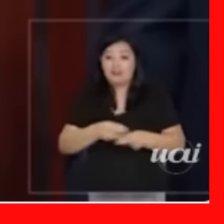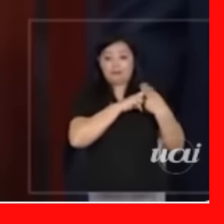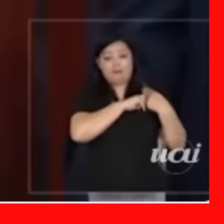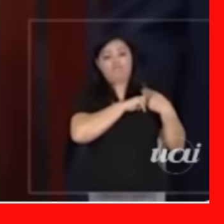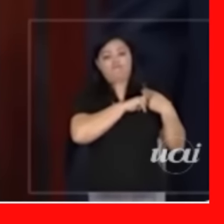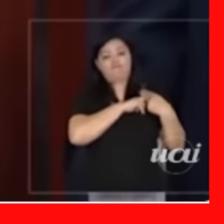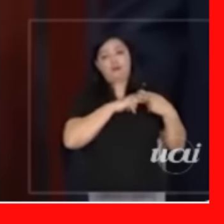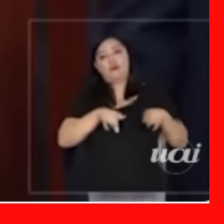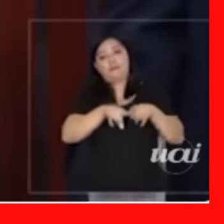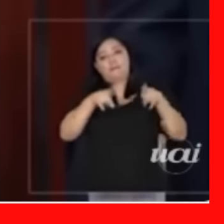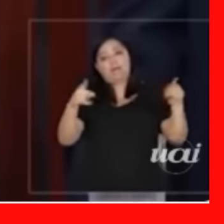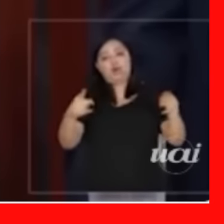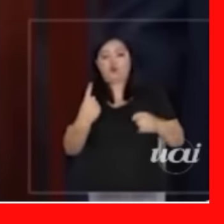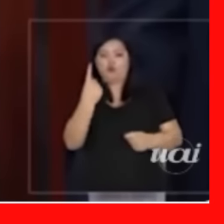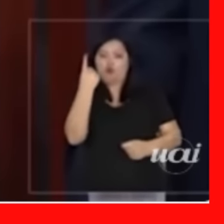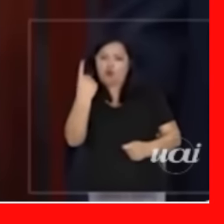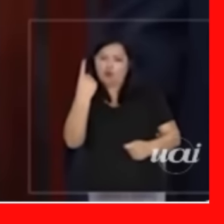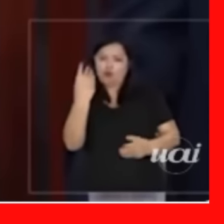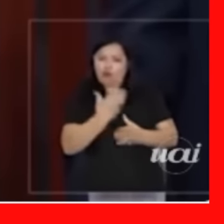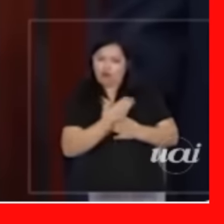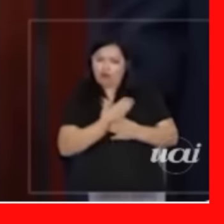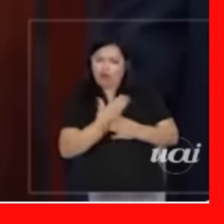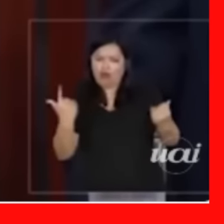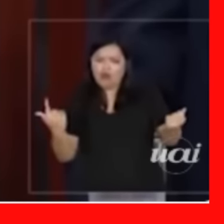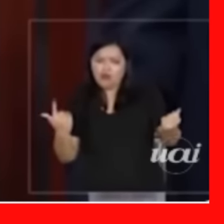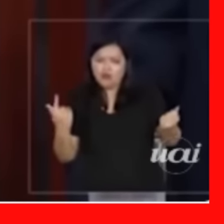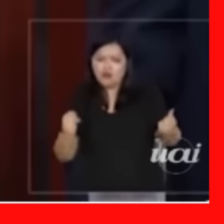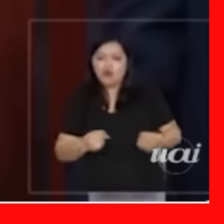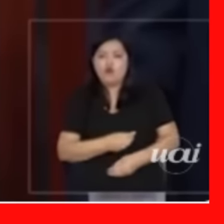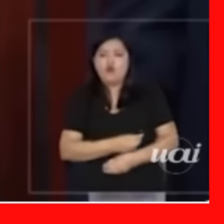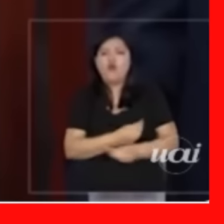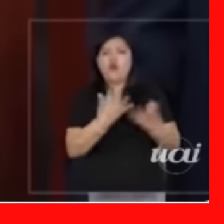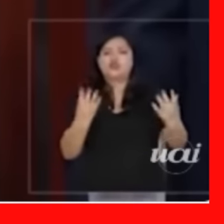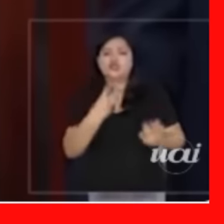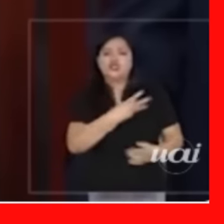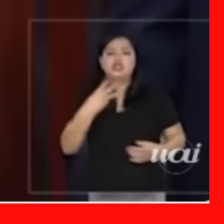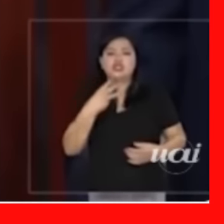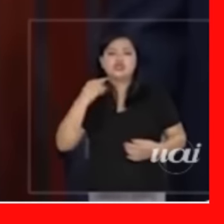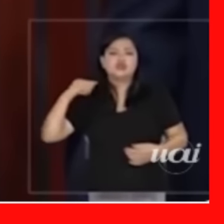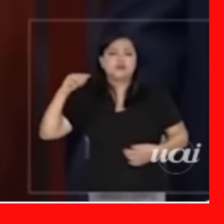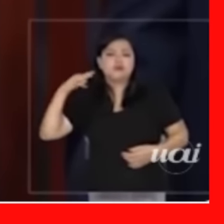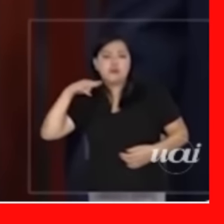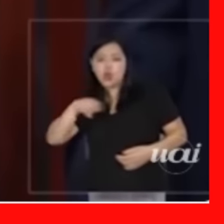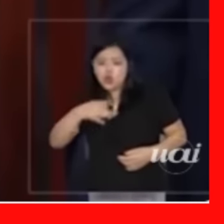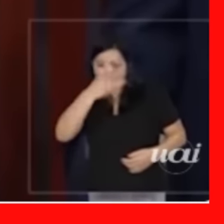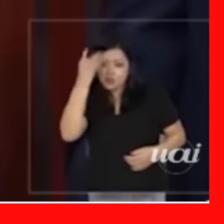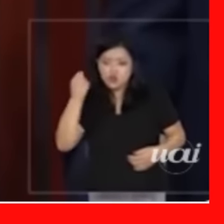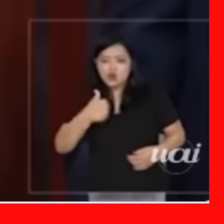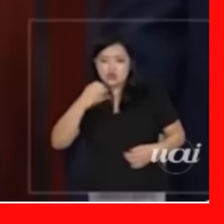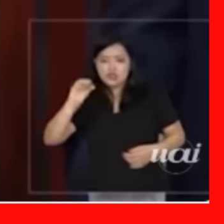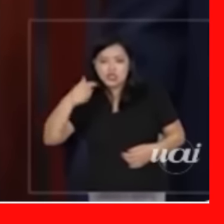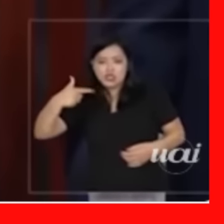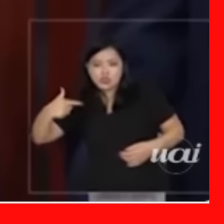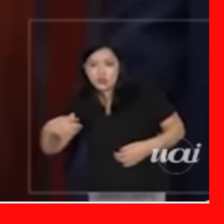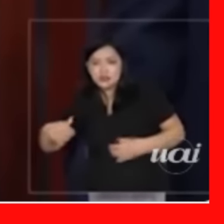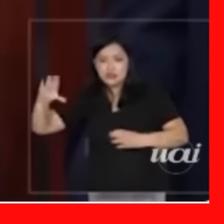um caso que aconteça quando 33 milhões de eleitores estão na urna com 102 candidatos